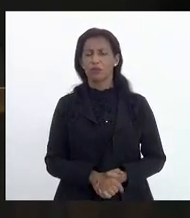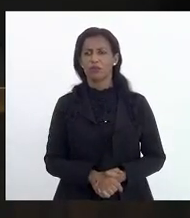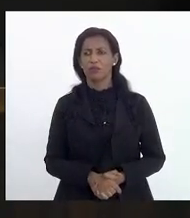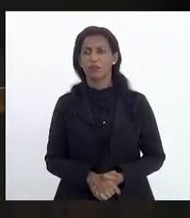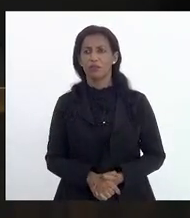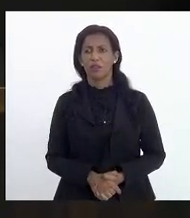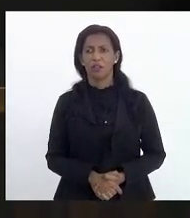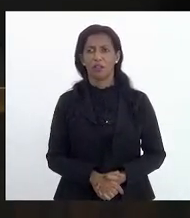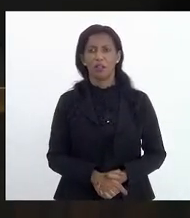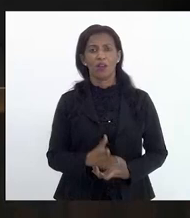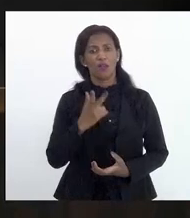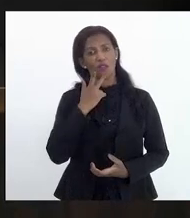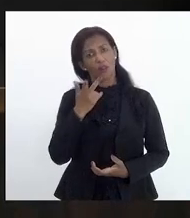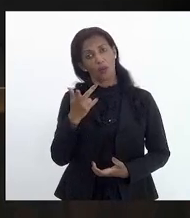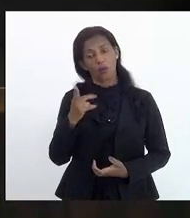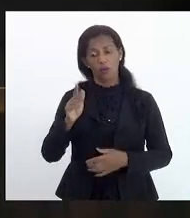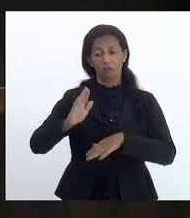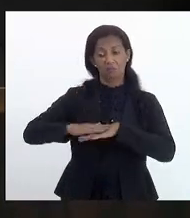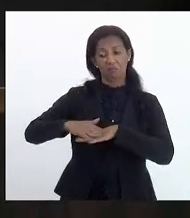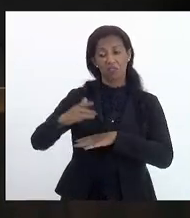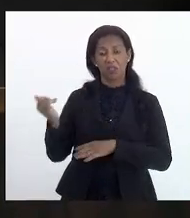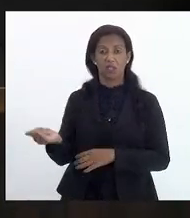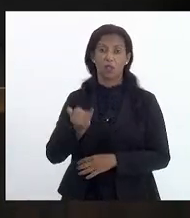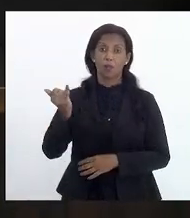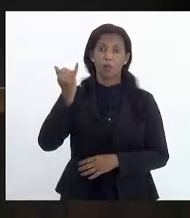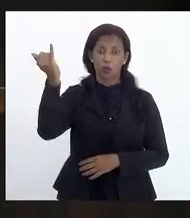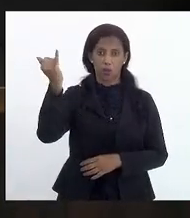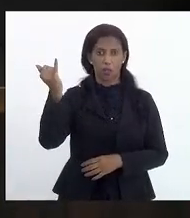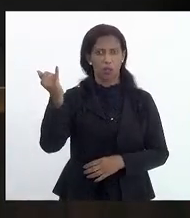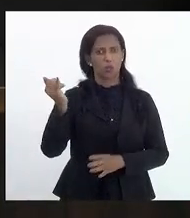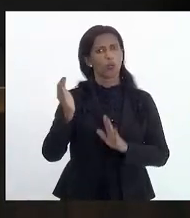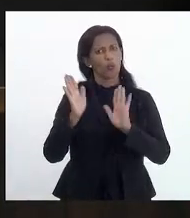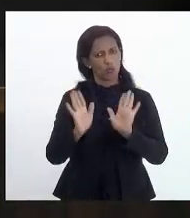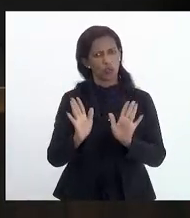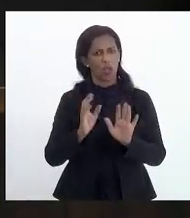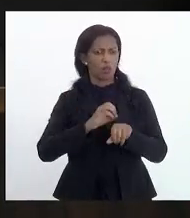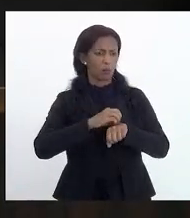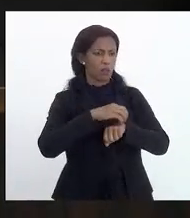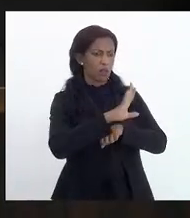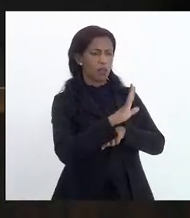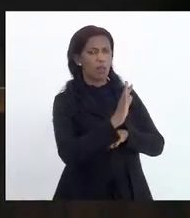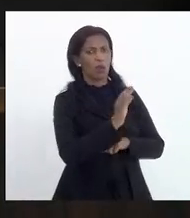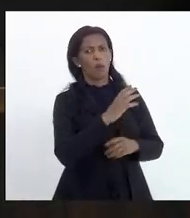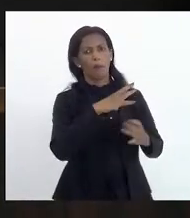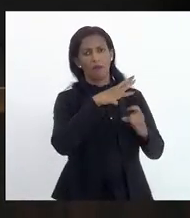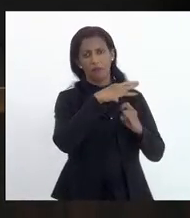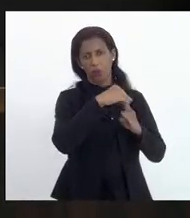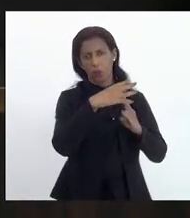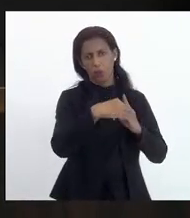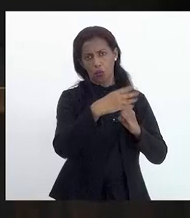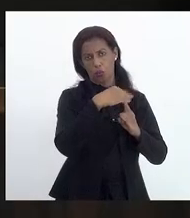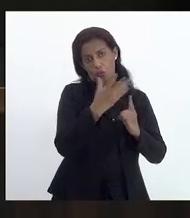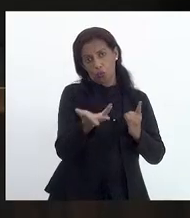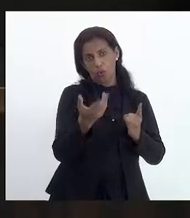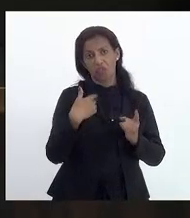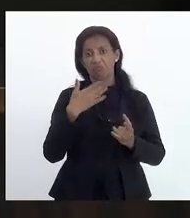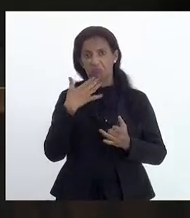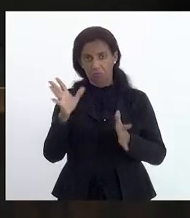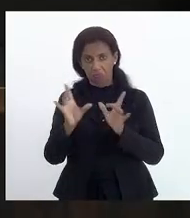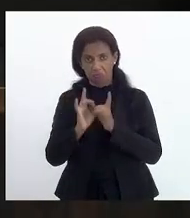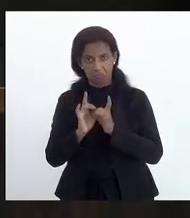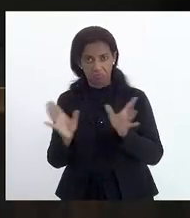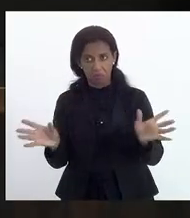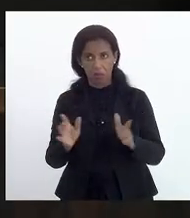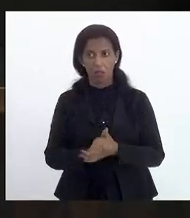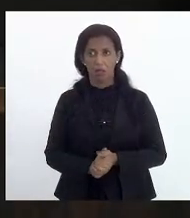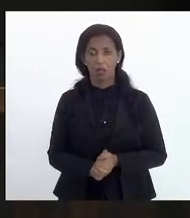Diz que vai ser importante. Como nós já fizemos outra vez para a Fiocruz, e aqui também trata-se de Covid, eu queria autorização de Vossas